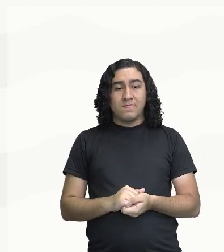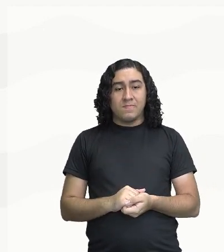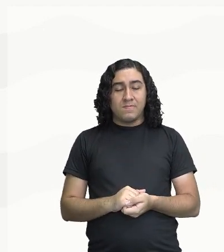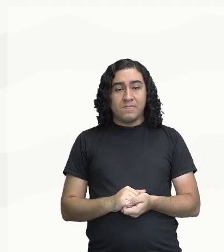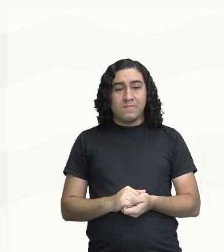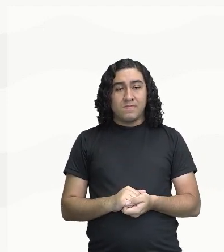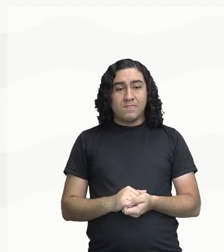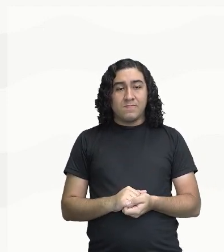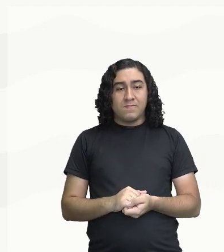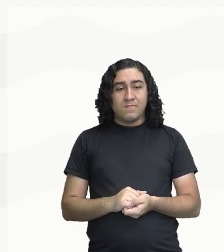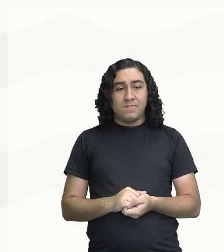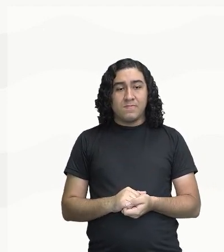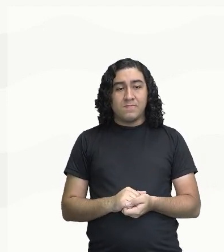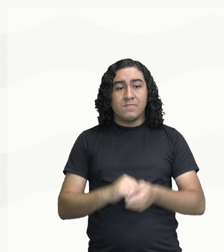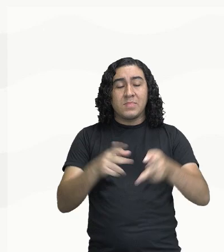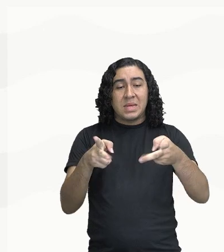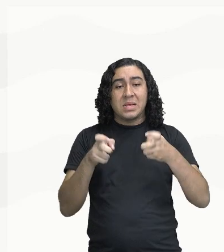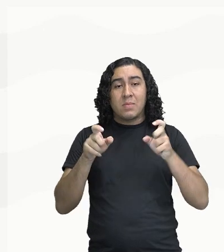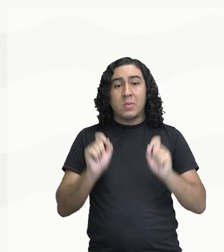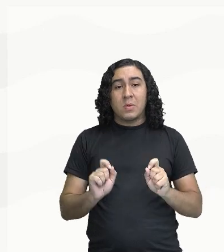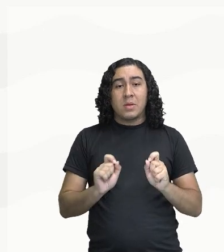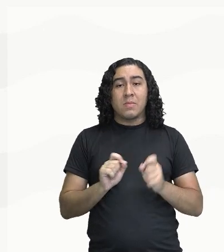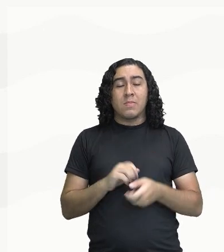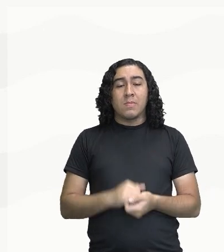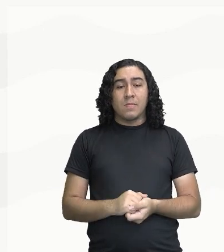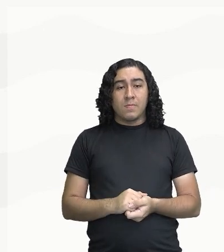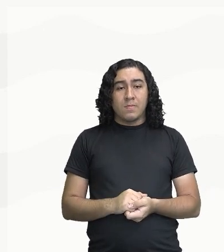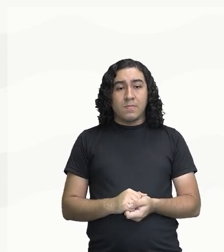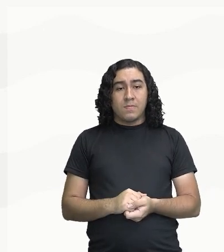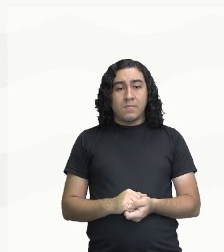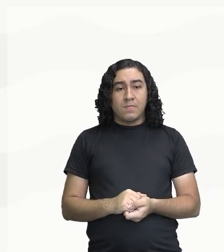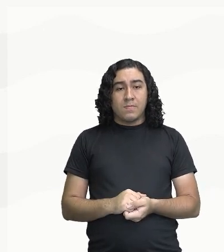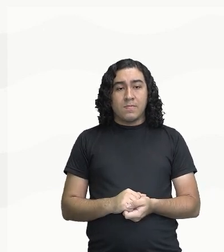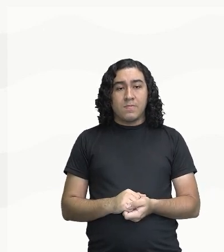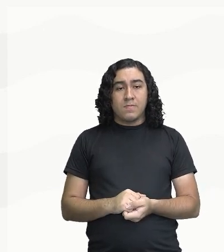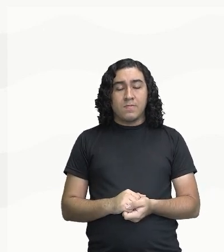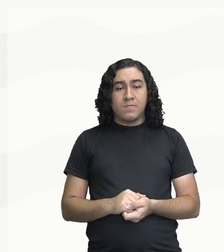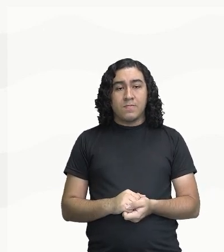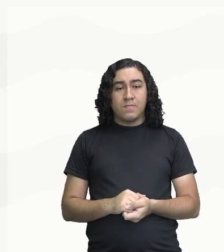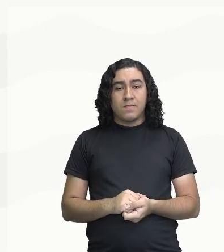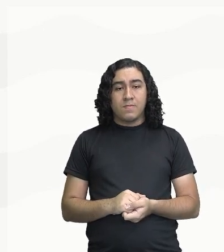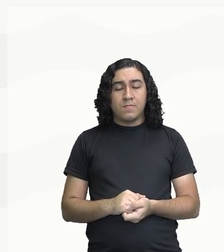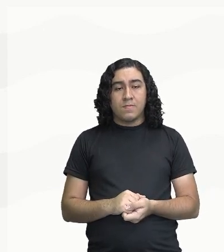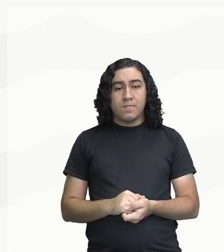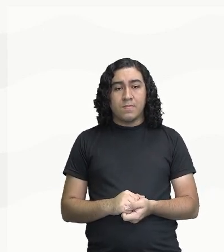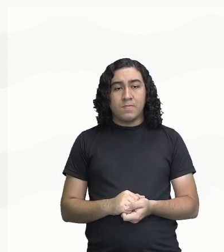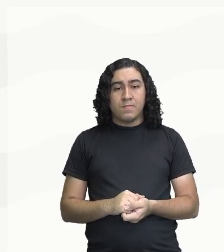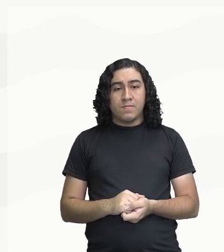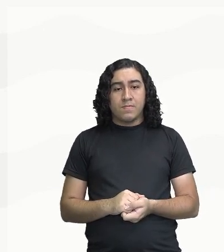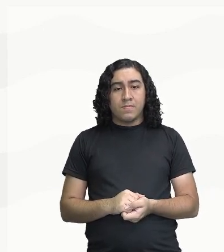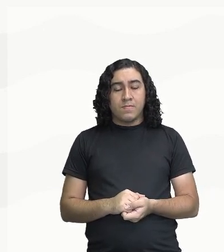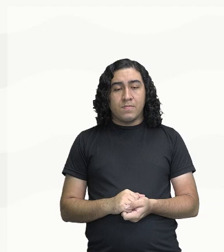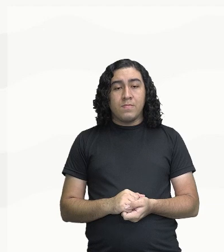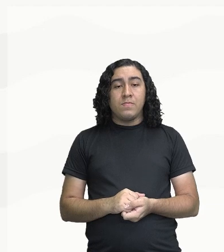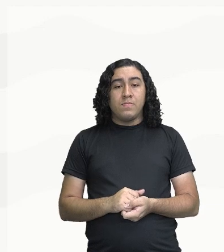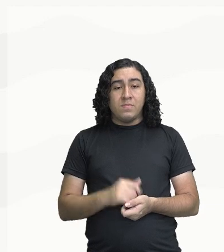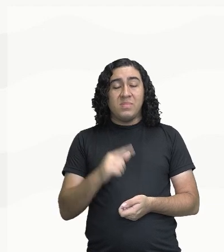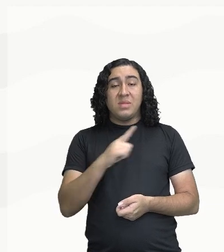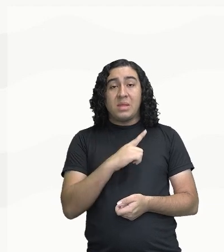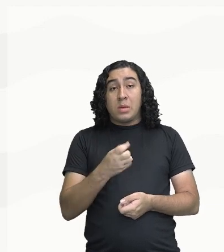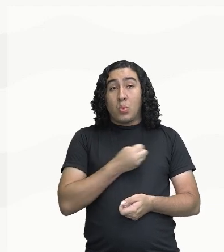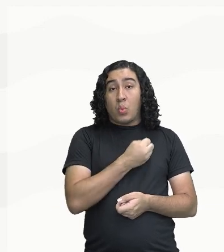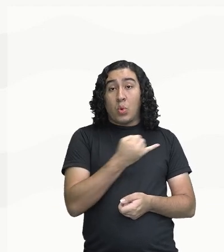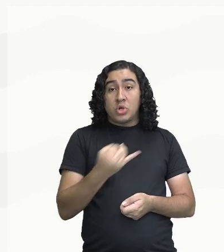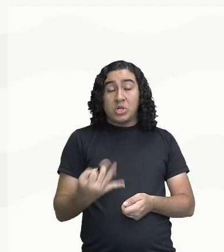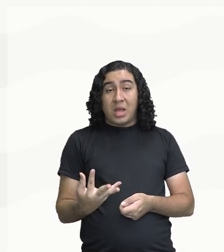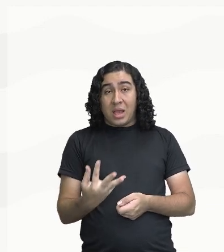a gente vê o quê? A gente viu que essas pessoas ganham 3 quantidades diferentes